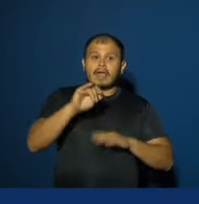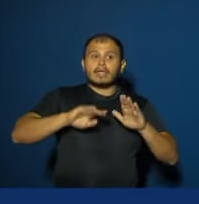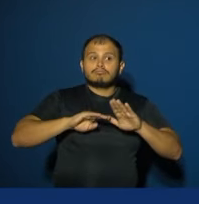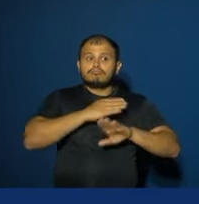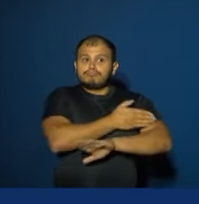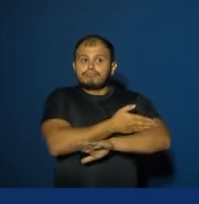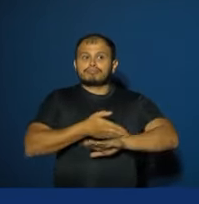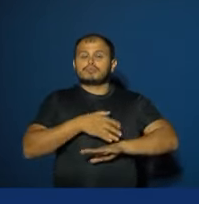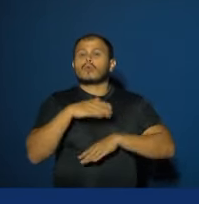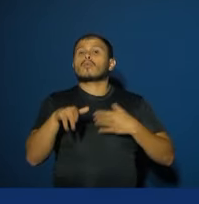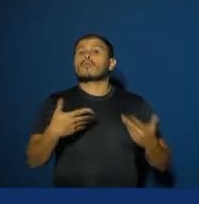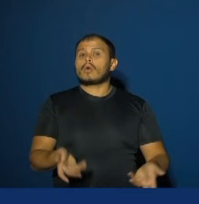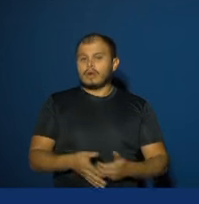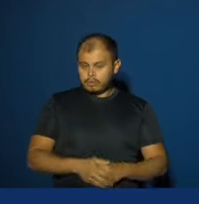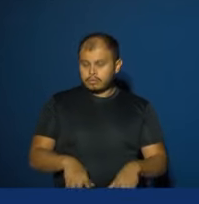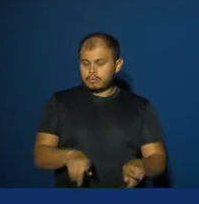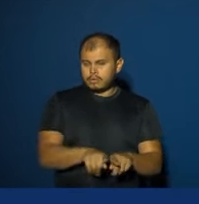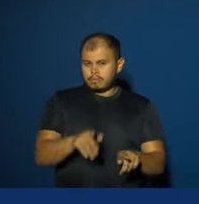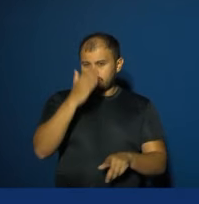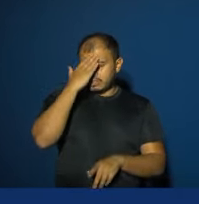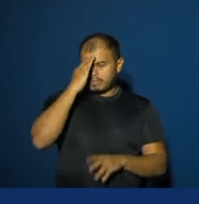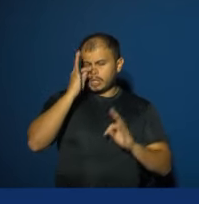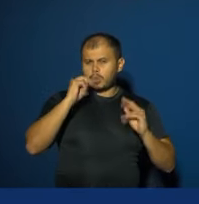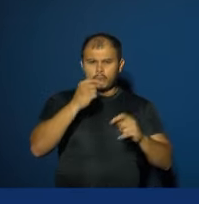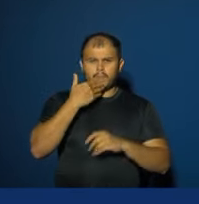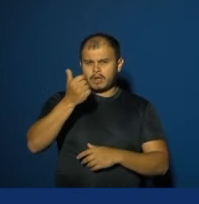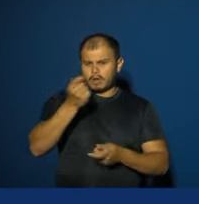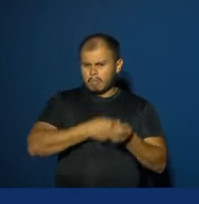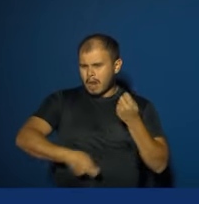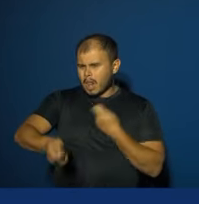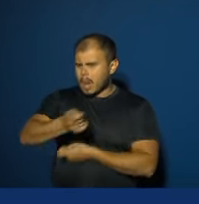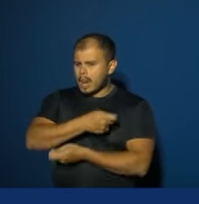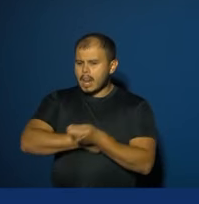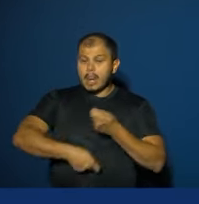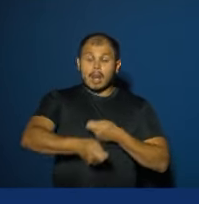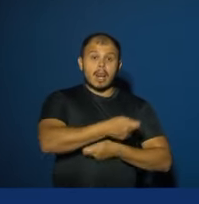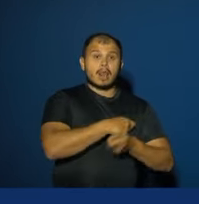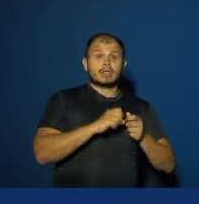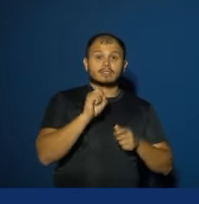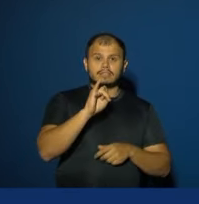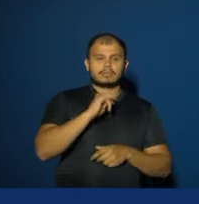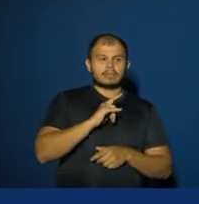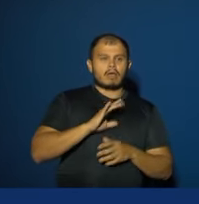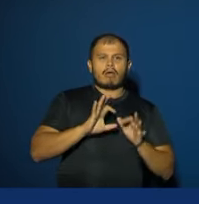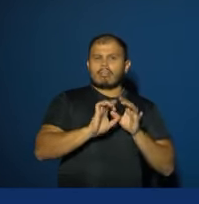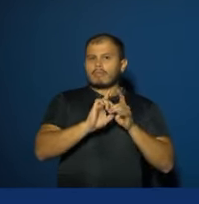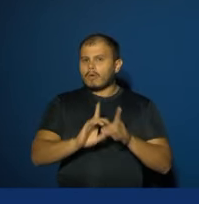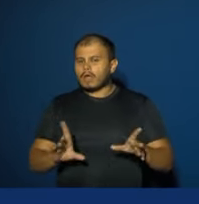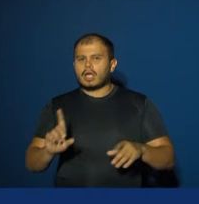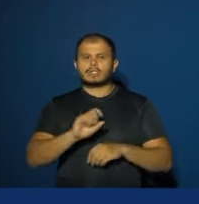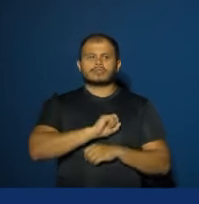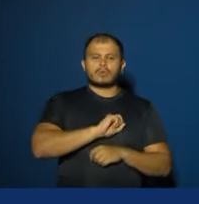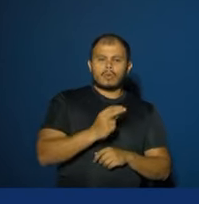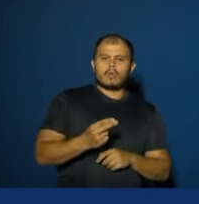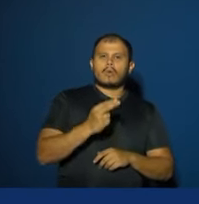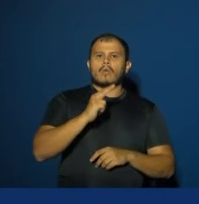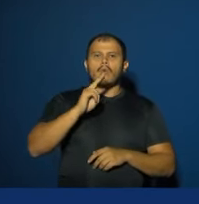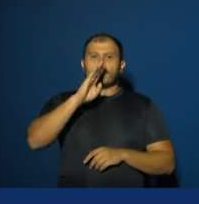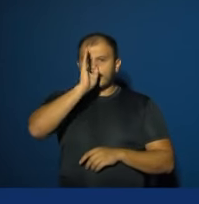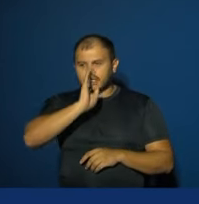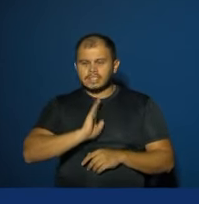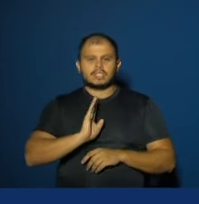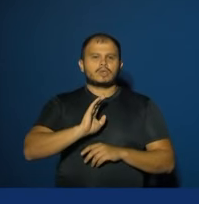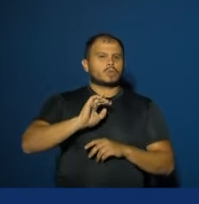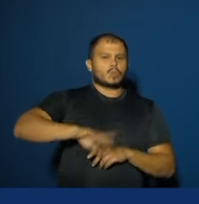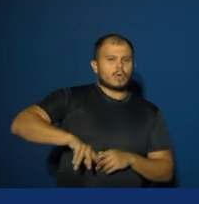tudo que é de melhor de varejo é muito importante Nacional internacional luxo democrático não interessa interessa que a gente